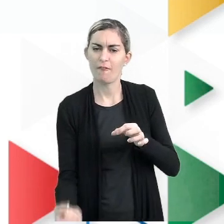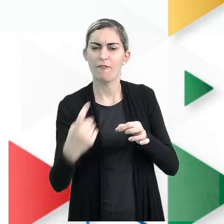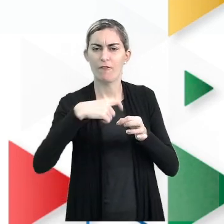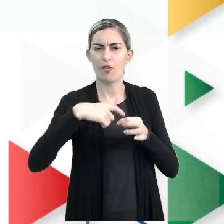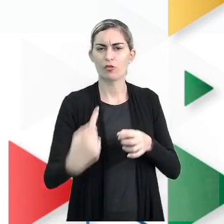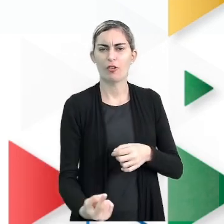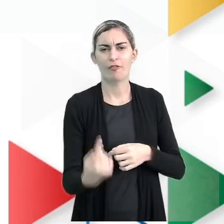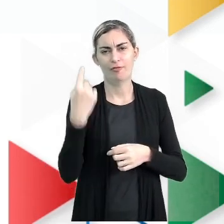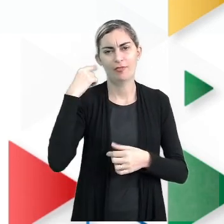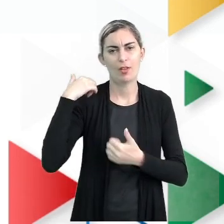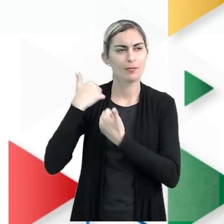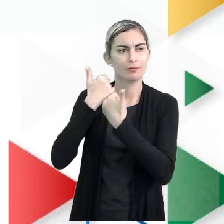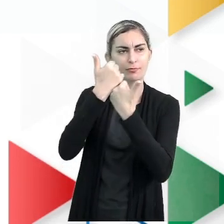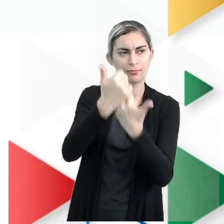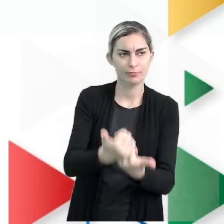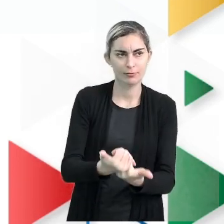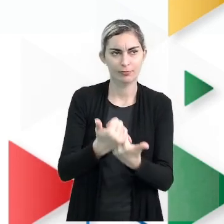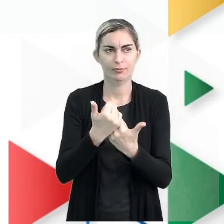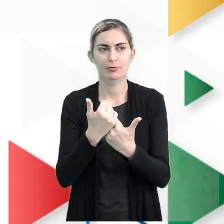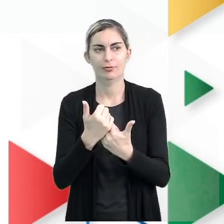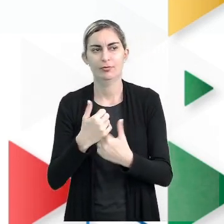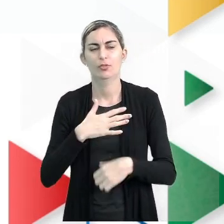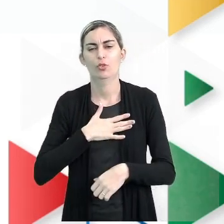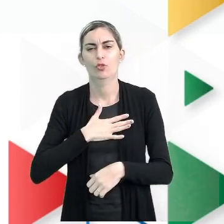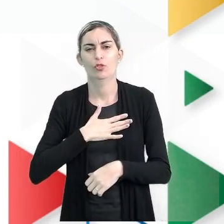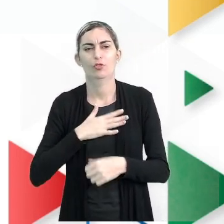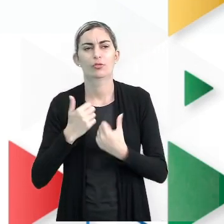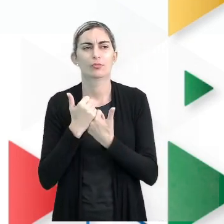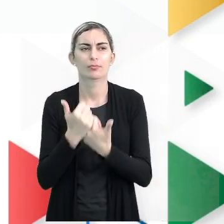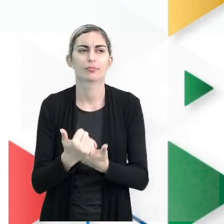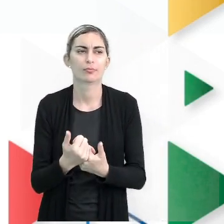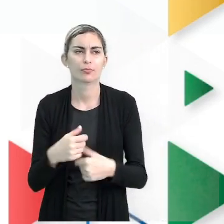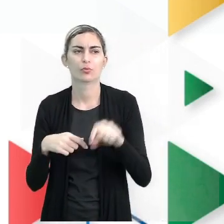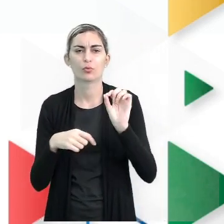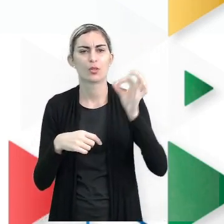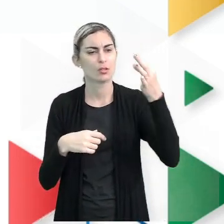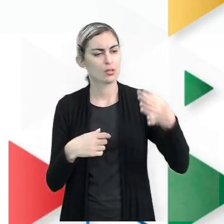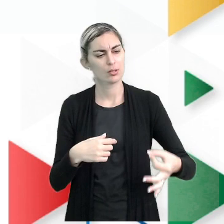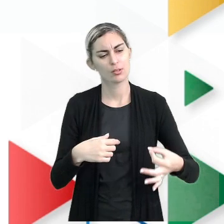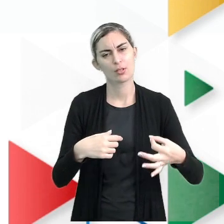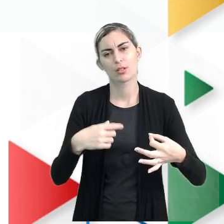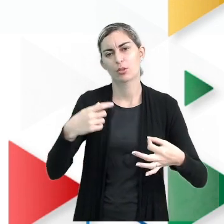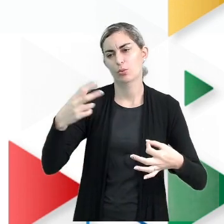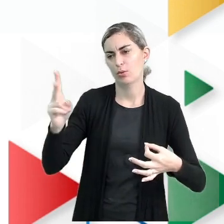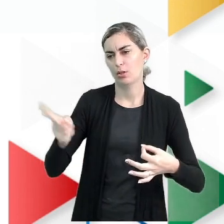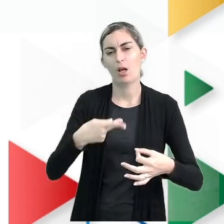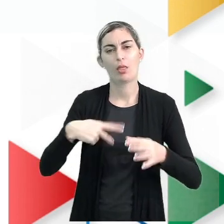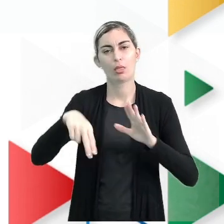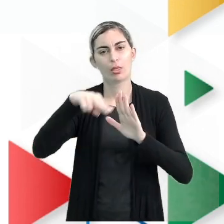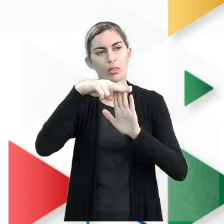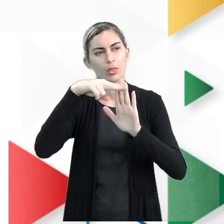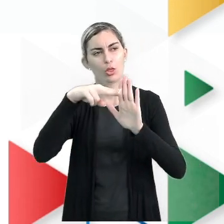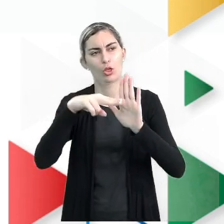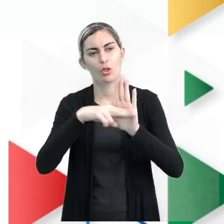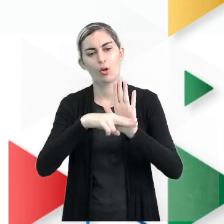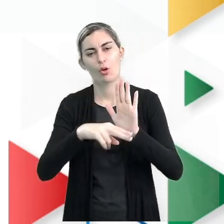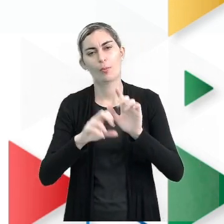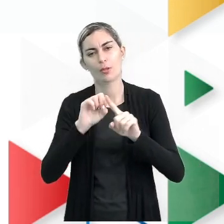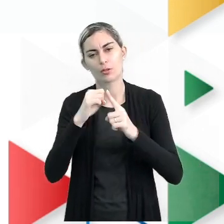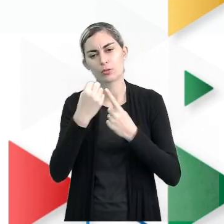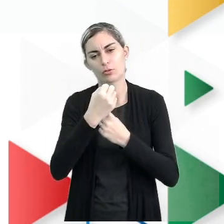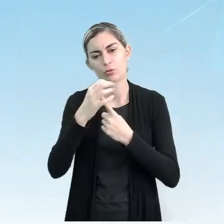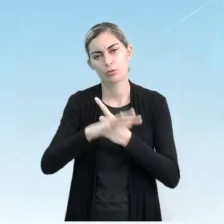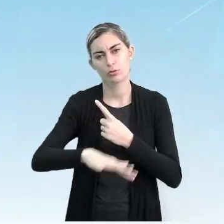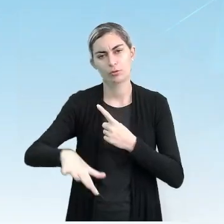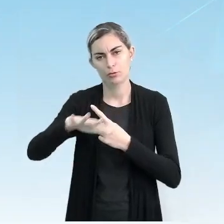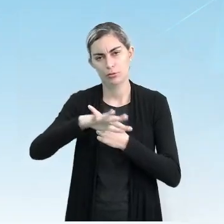essa representação que eu gostaria de deixar bem na tela aqui. O que é certo, o que é errado? As normas na sociedade. Pronto, professor, me